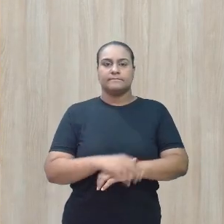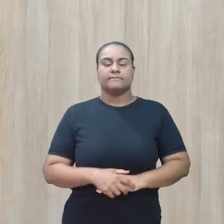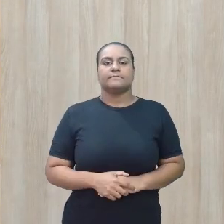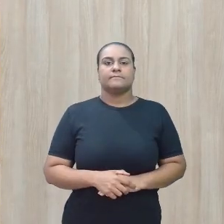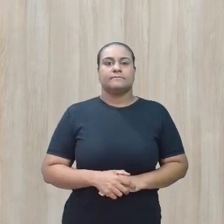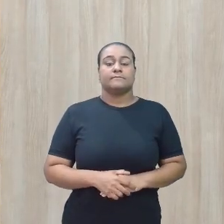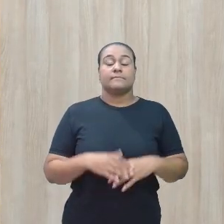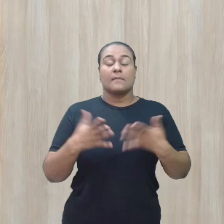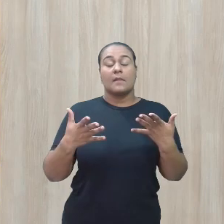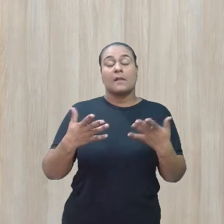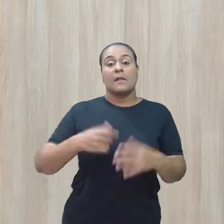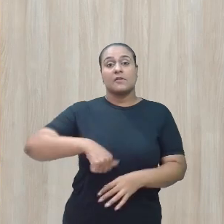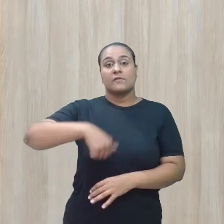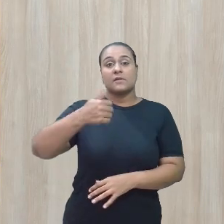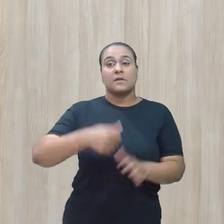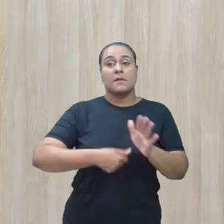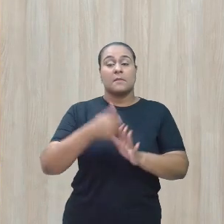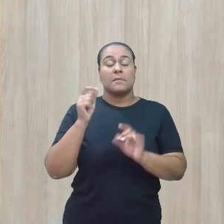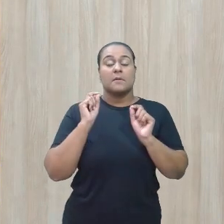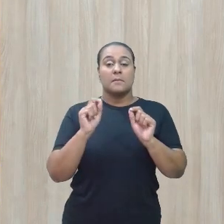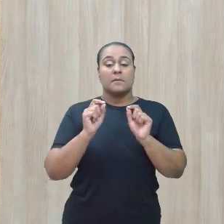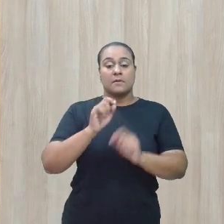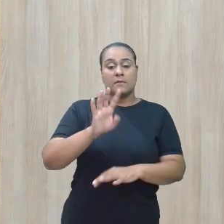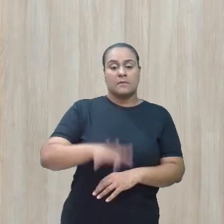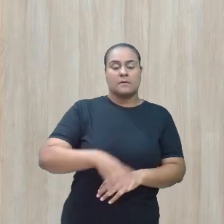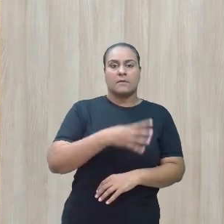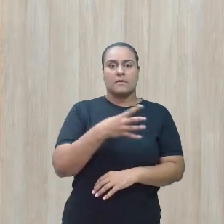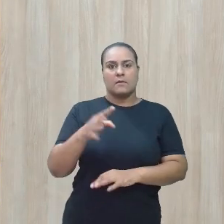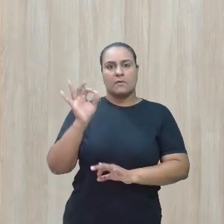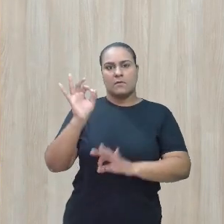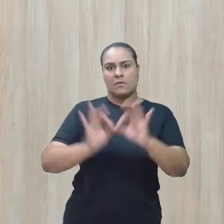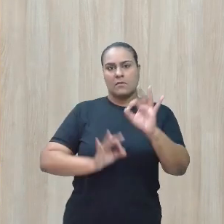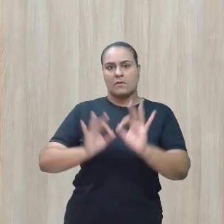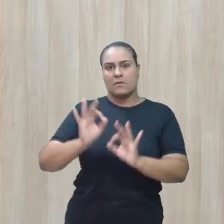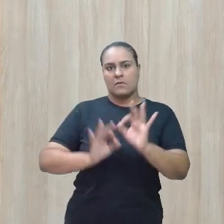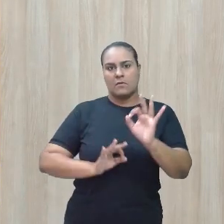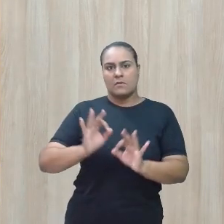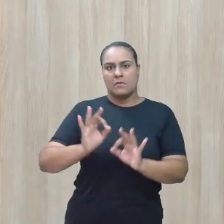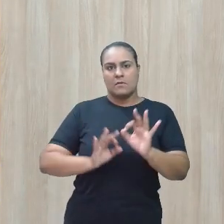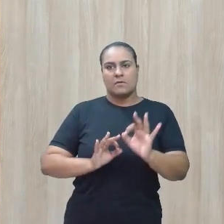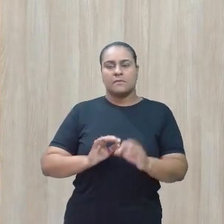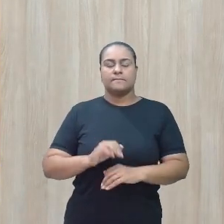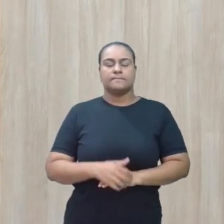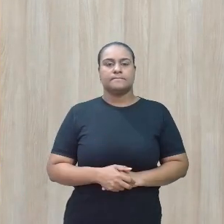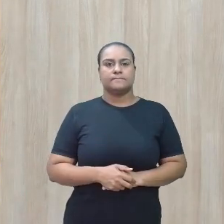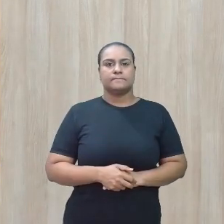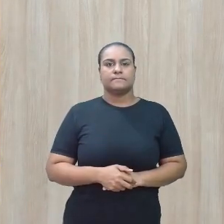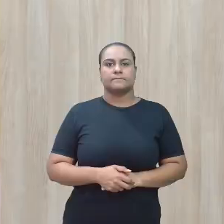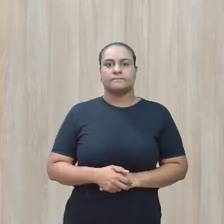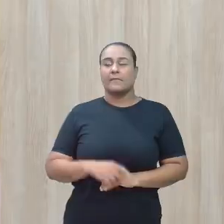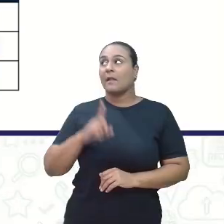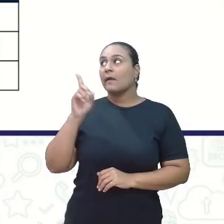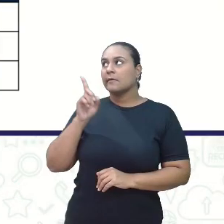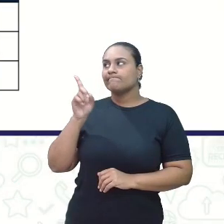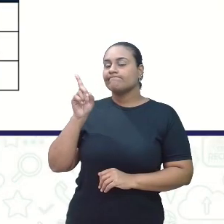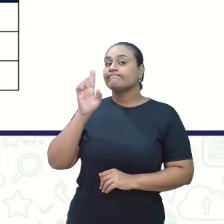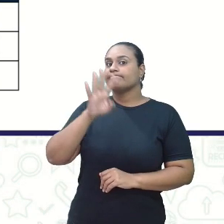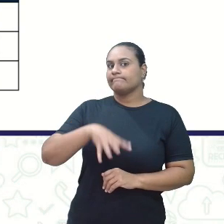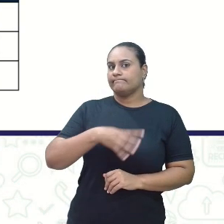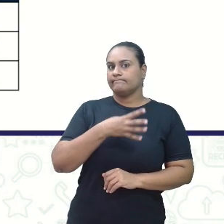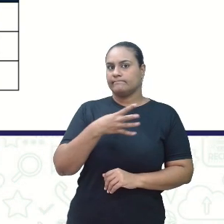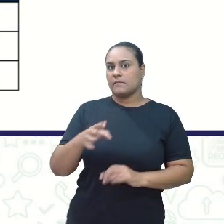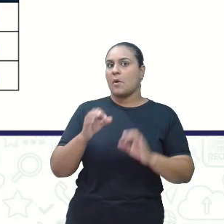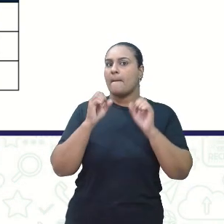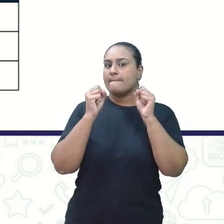A gente vai analisar primeiro a confecção das tabelas, a organização das tabelas, tá? Essas tabelas elas podem ser classificadas de